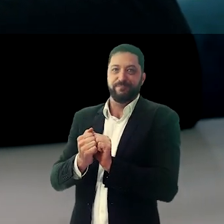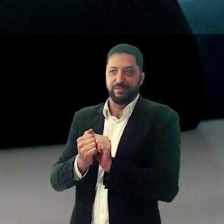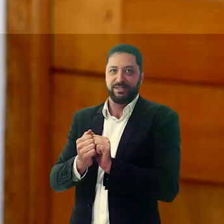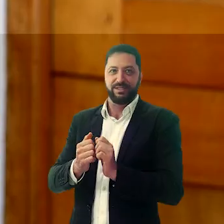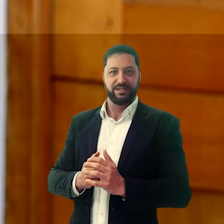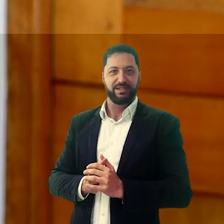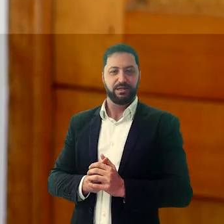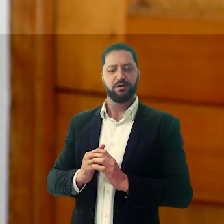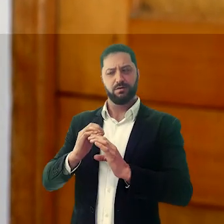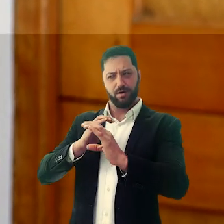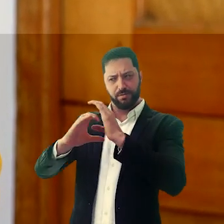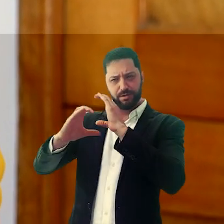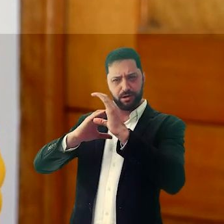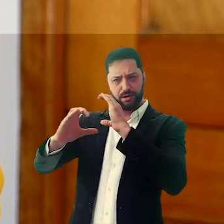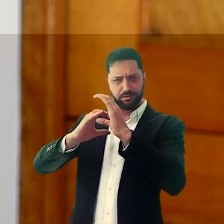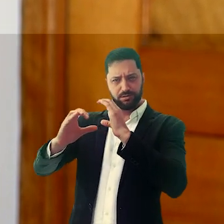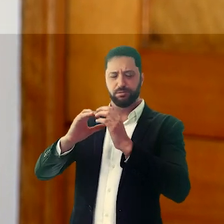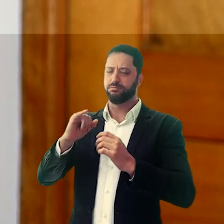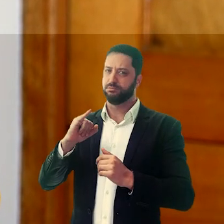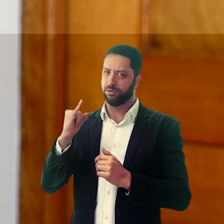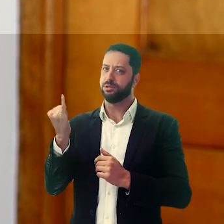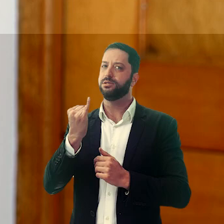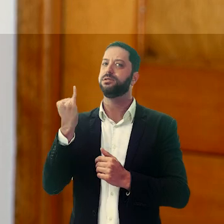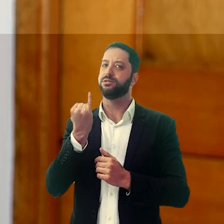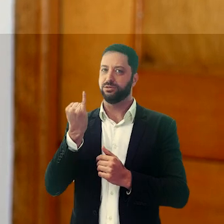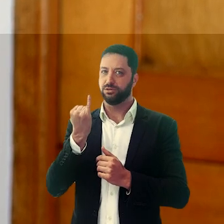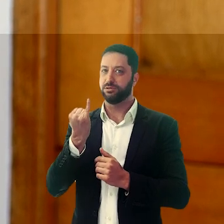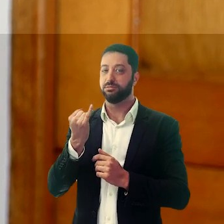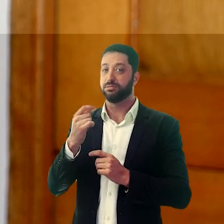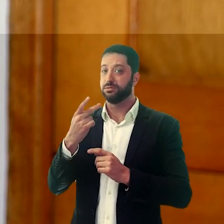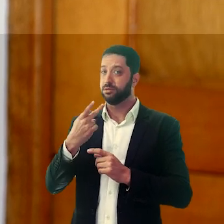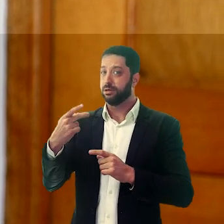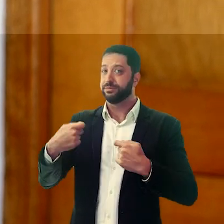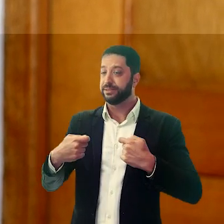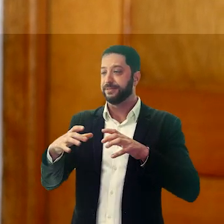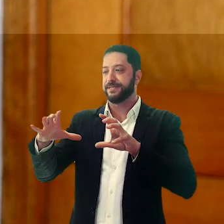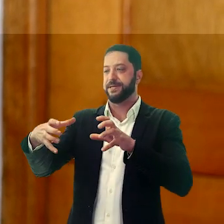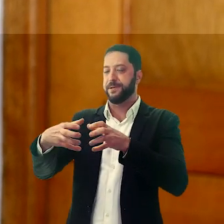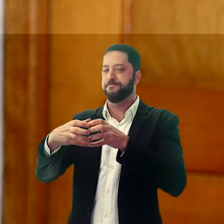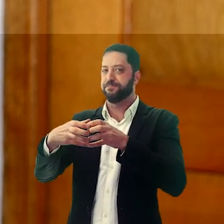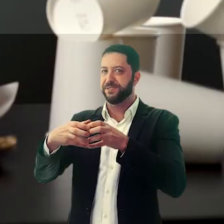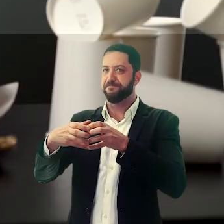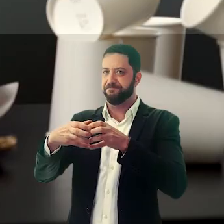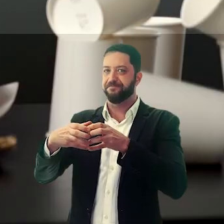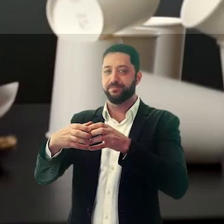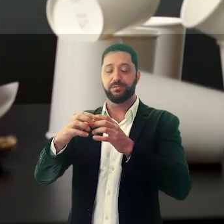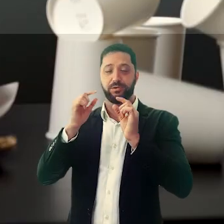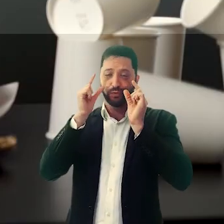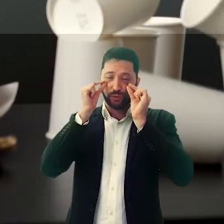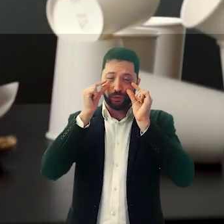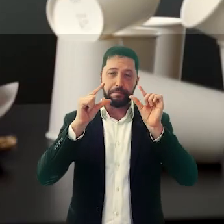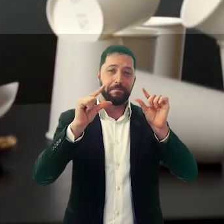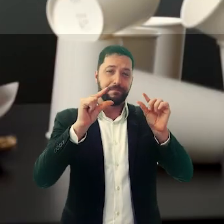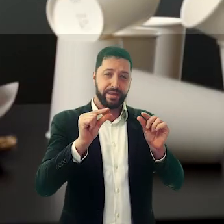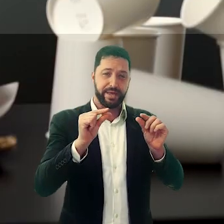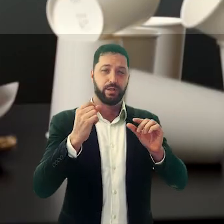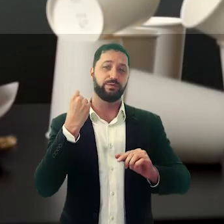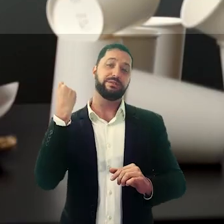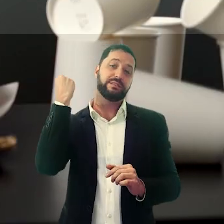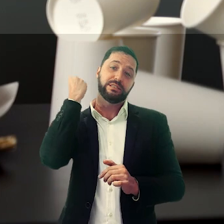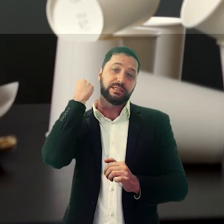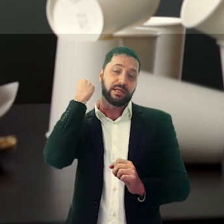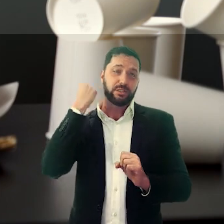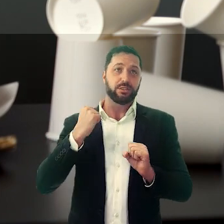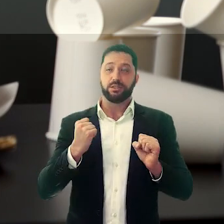parceira. A comunicação ajuda. Este é um momento para trabalhar em equipe. A privação de sono e o